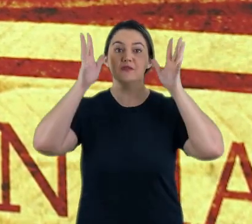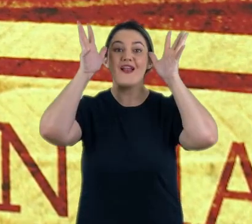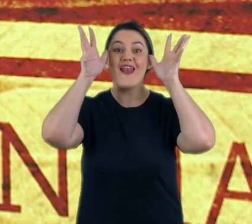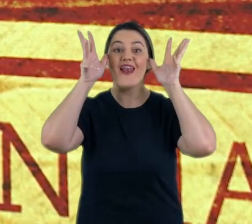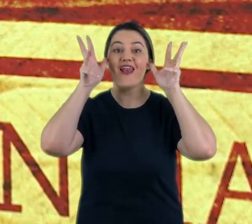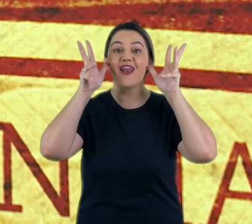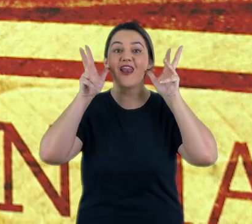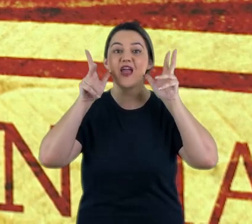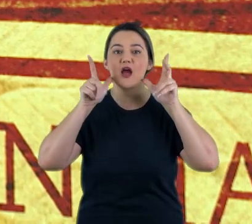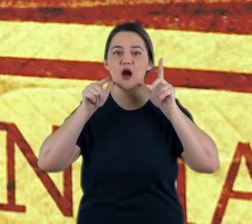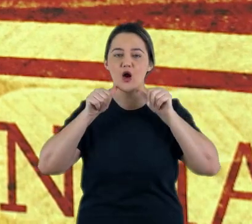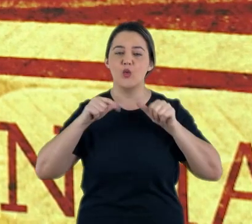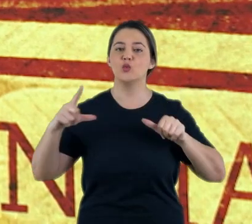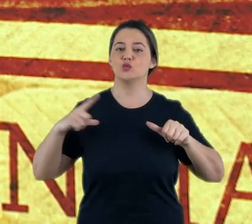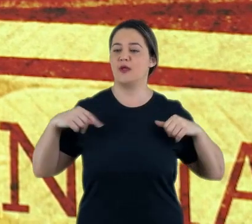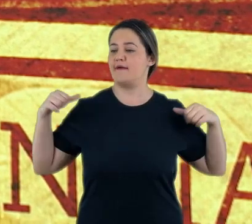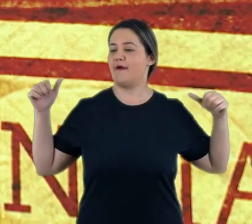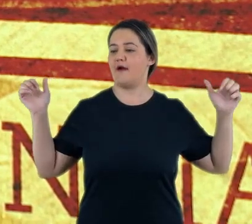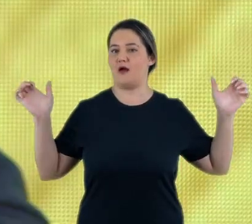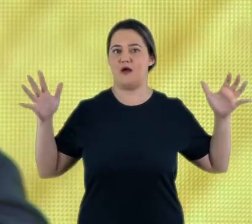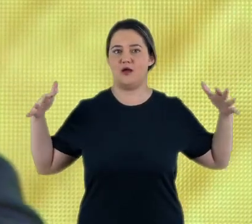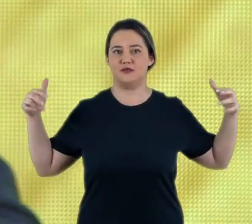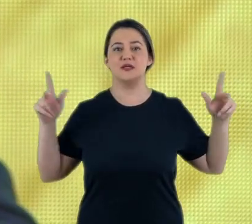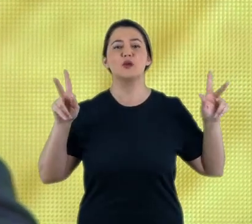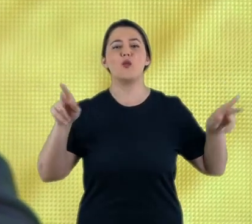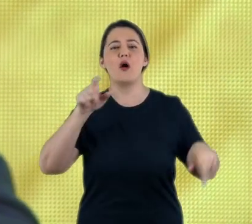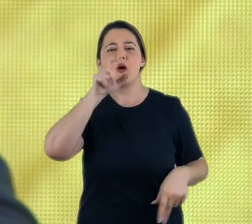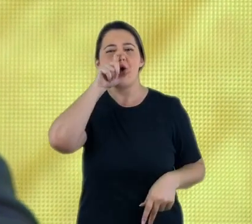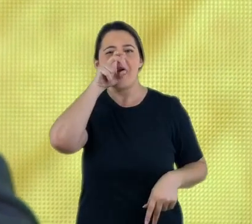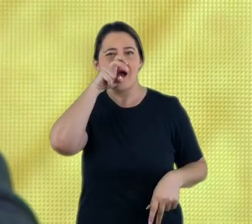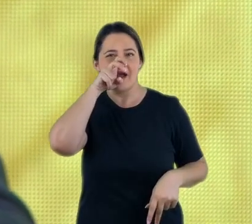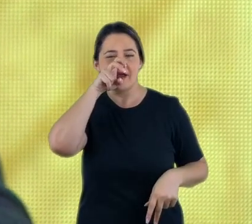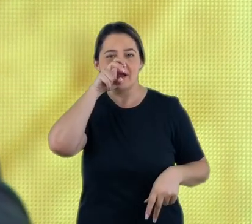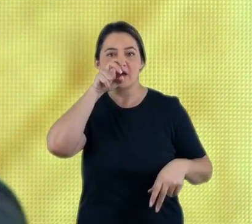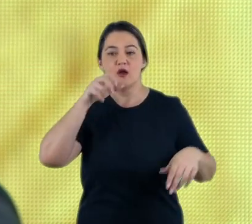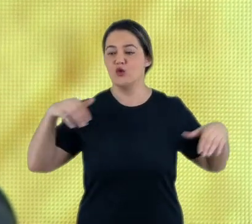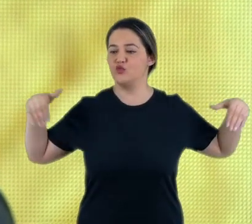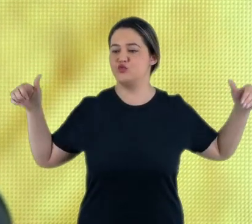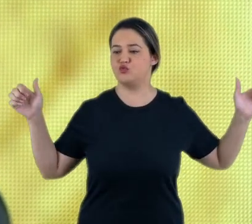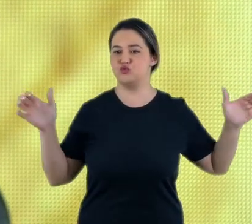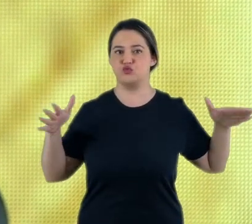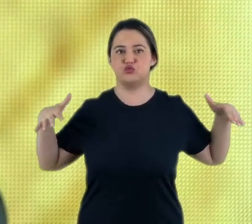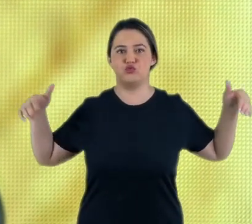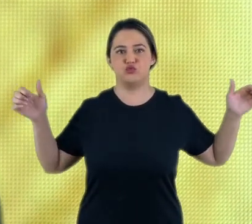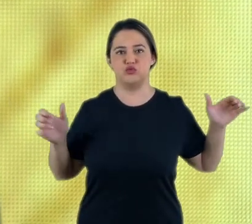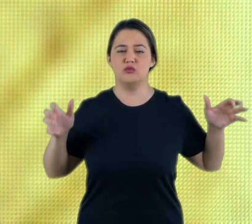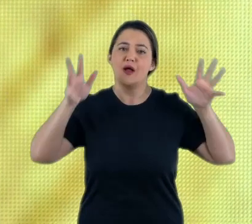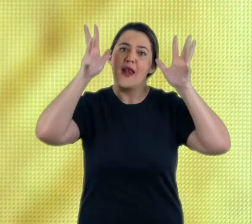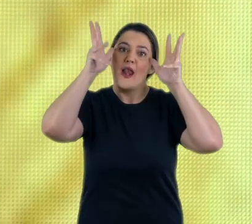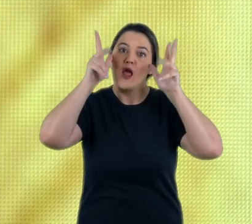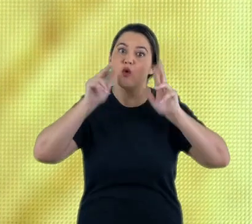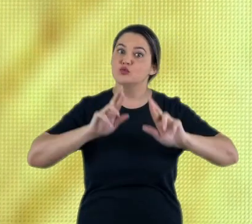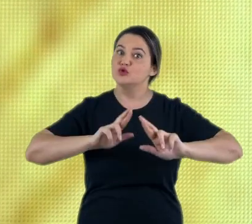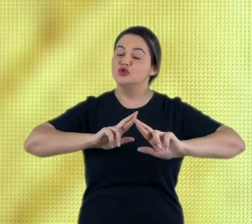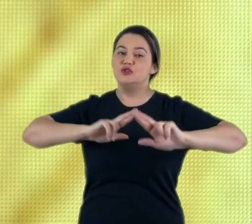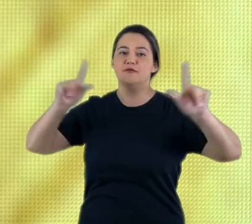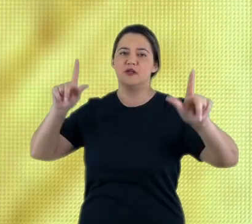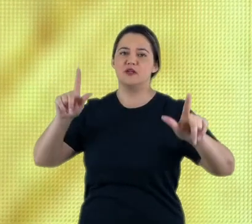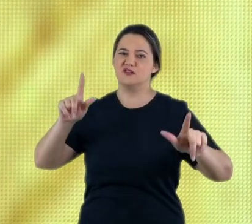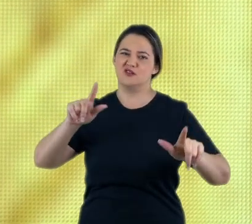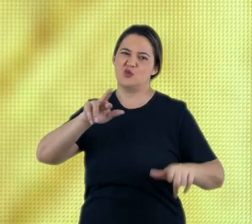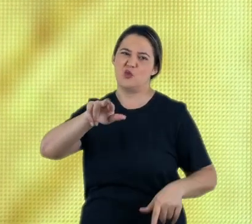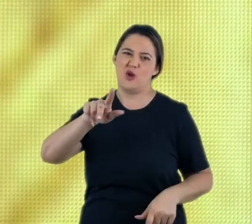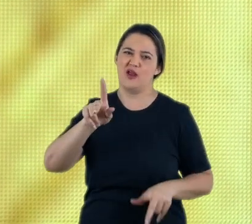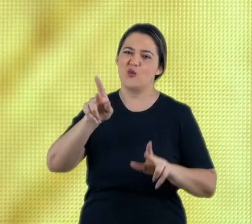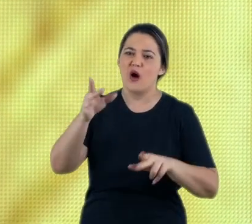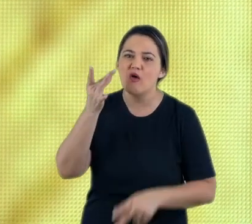seria um leão. Ele tem asas, como águia, ele voa. Esse leão é realmente diferente de um leão